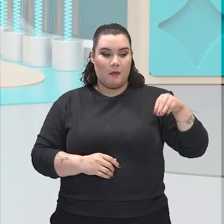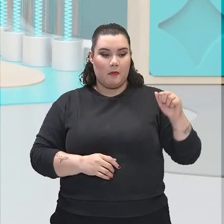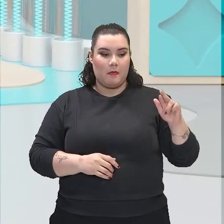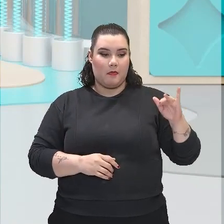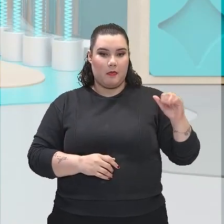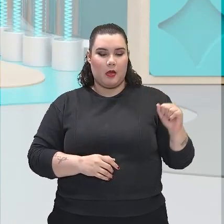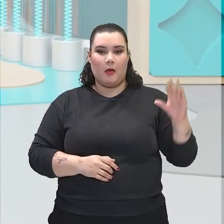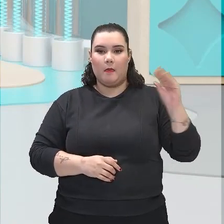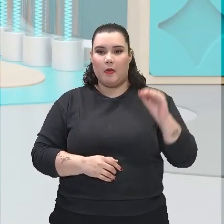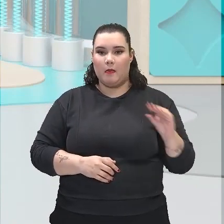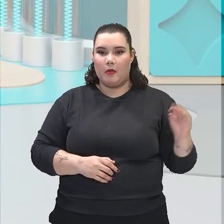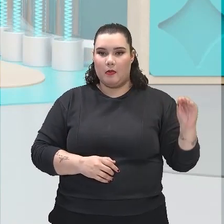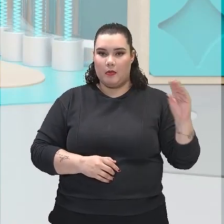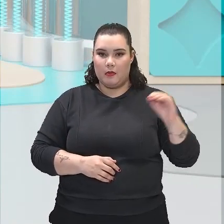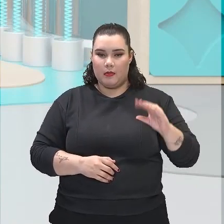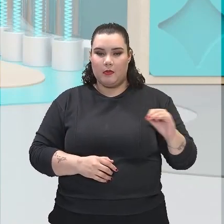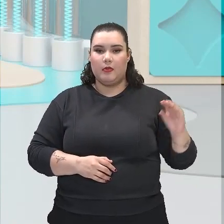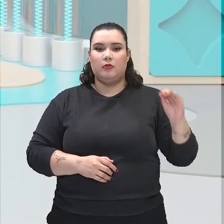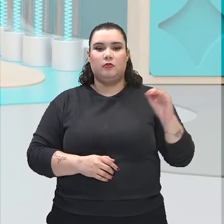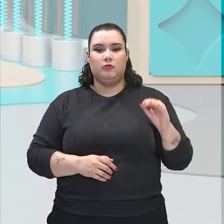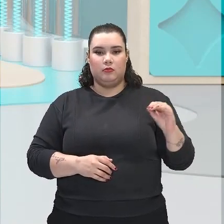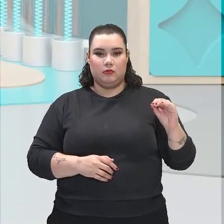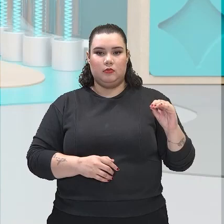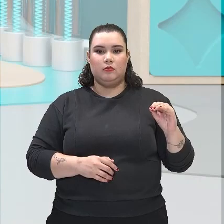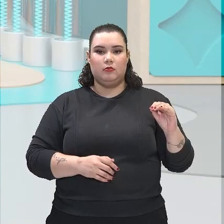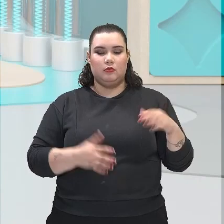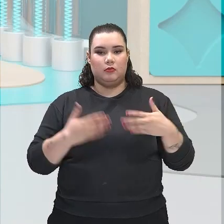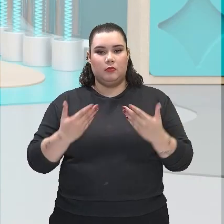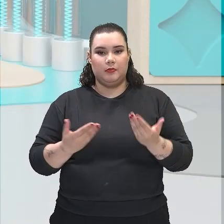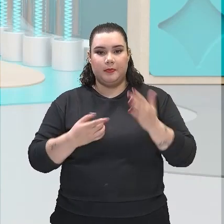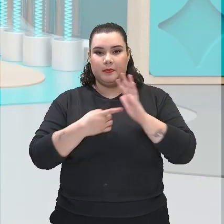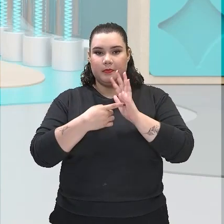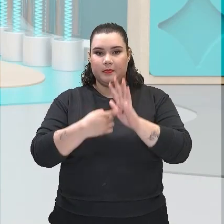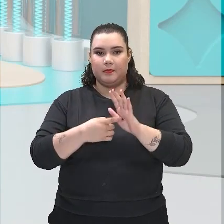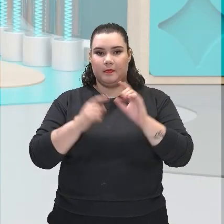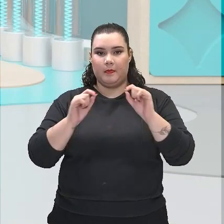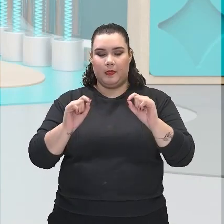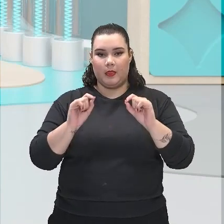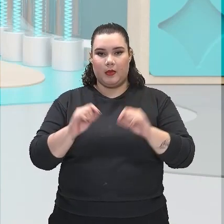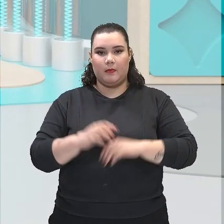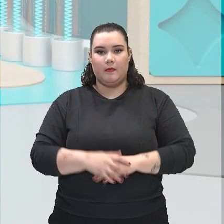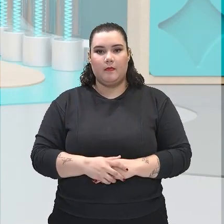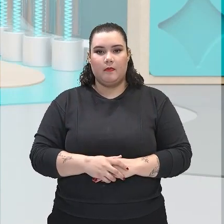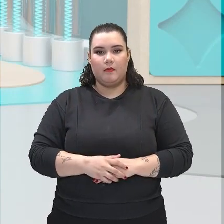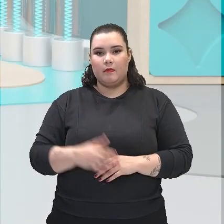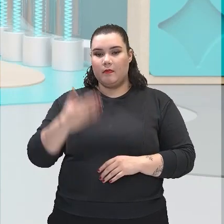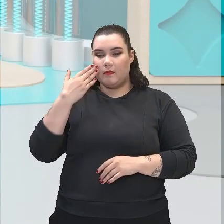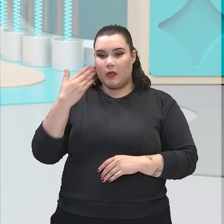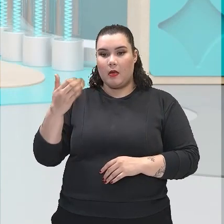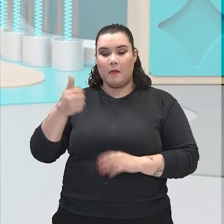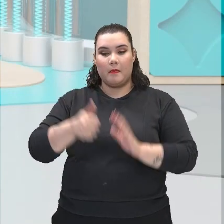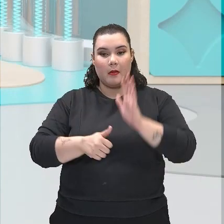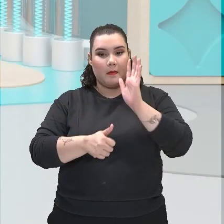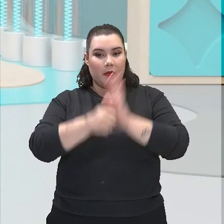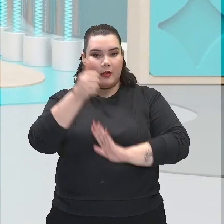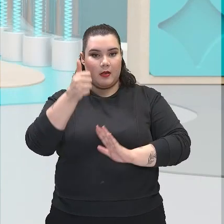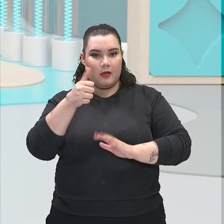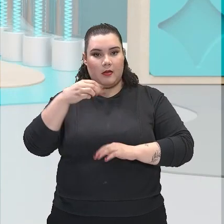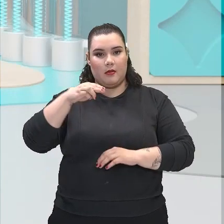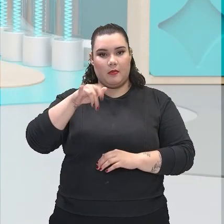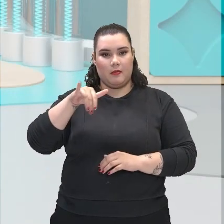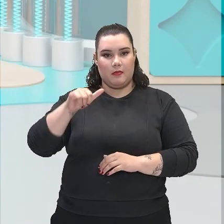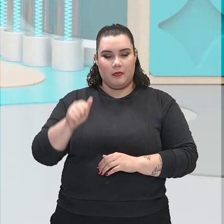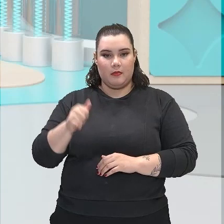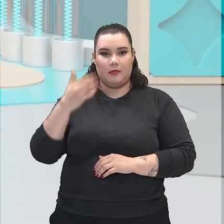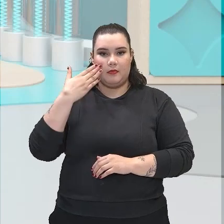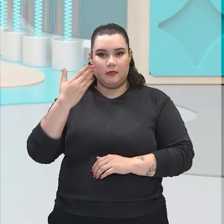turno de fala específico para ela. Colocando aqui, olha só, que foi o primeiro, a palavra foi passada para ela. Então, o turno de fala 1